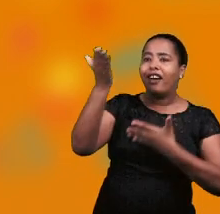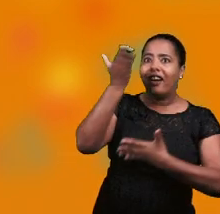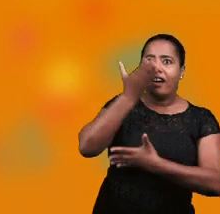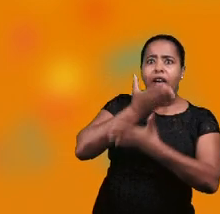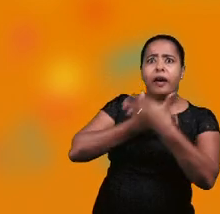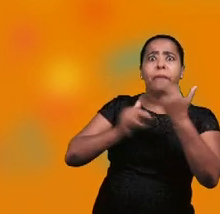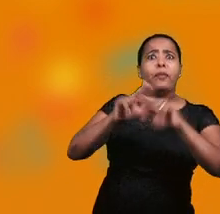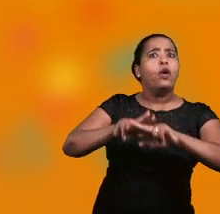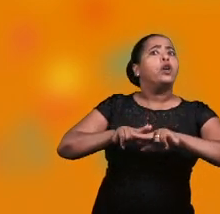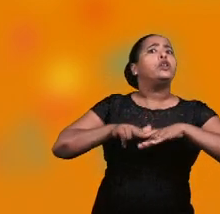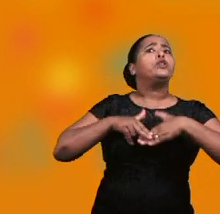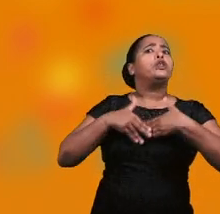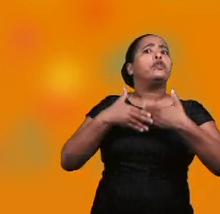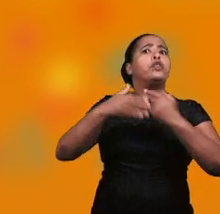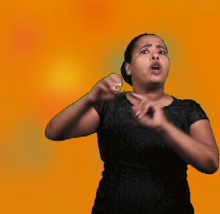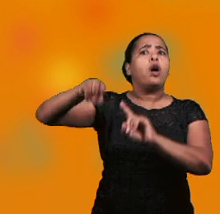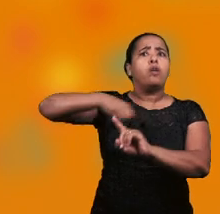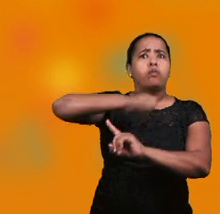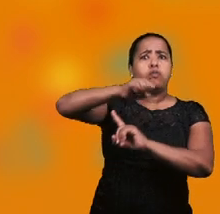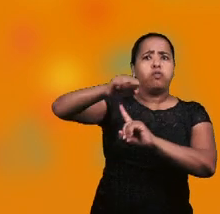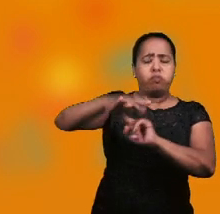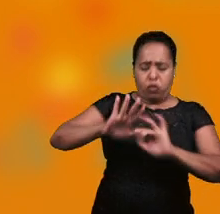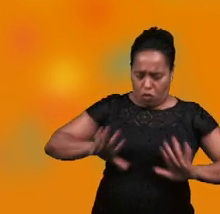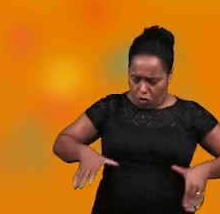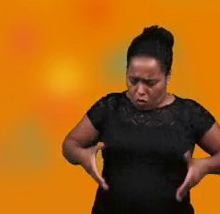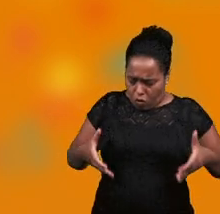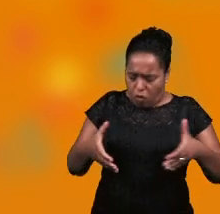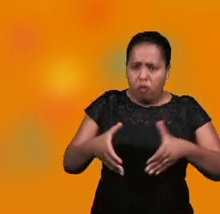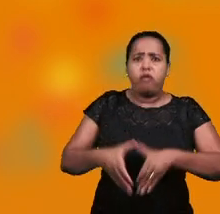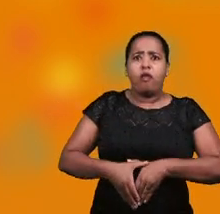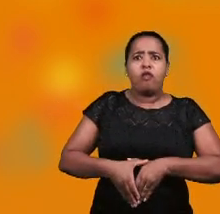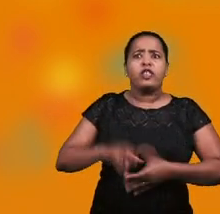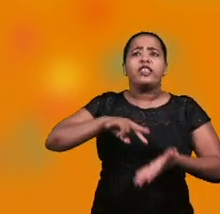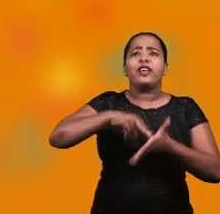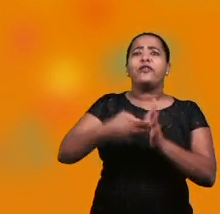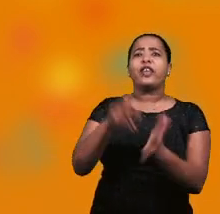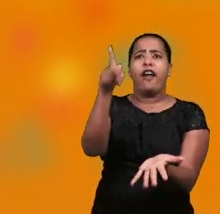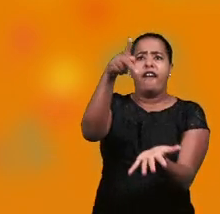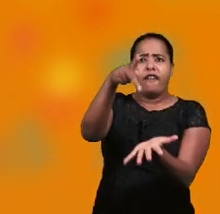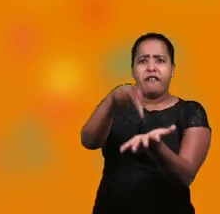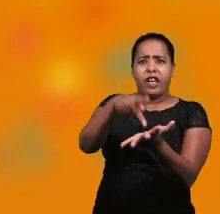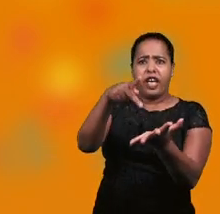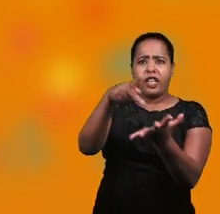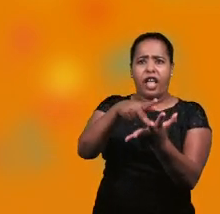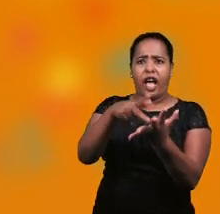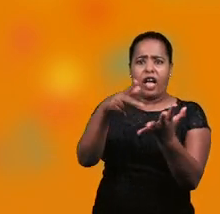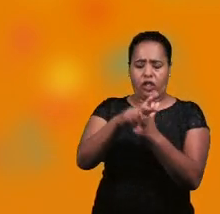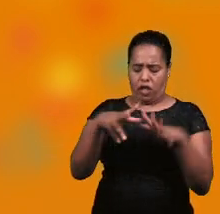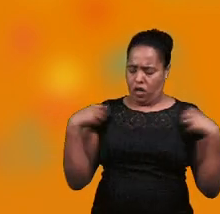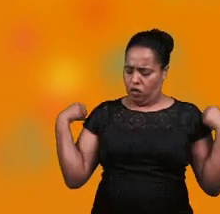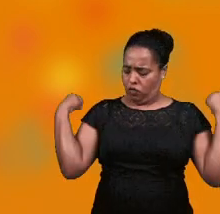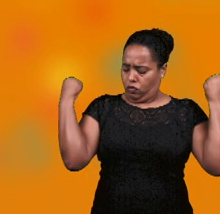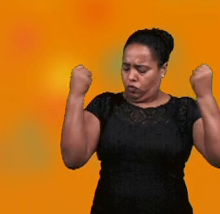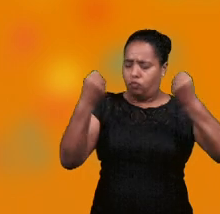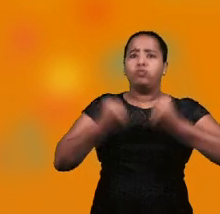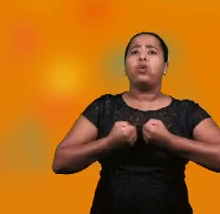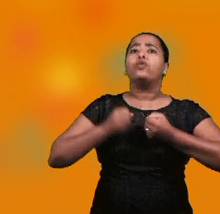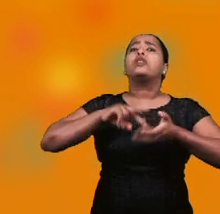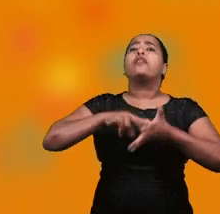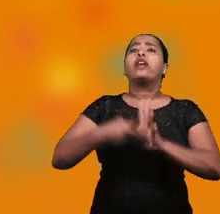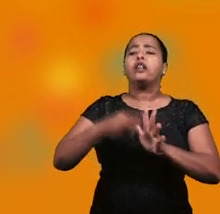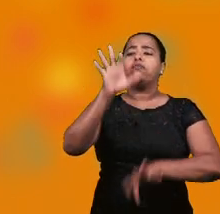Senhor. Tenho cingido os lombos com a verdade, vestido a couraça da